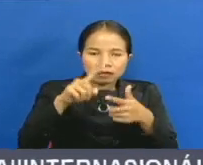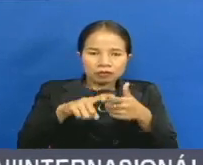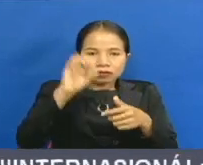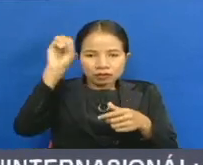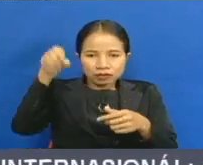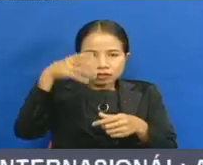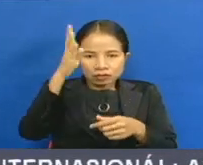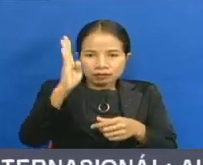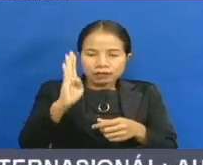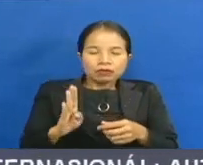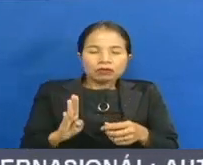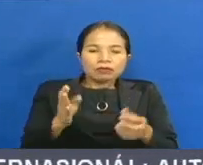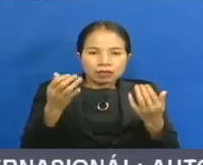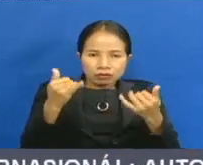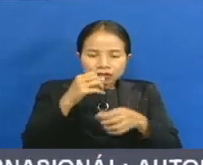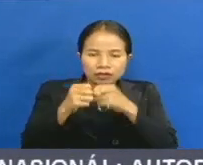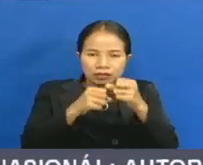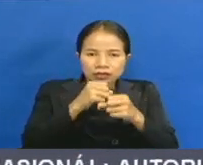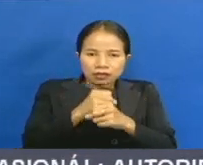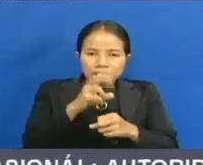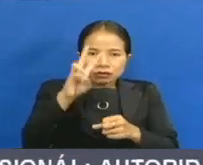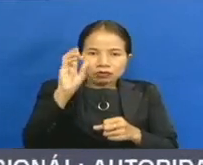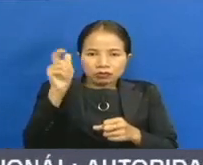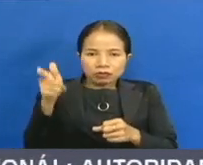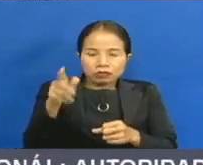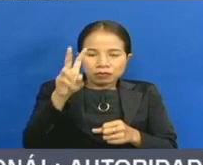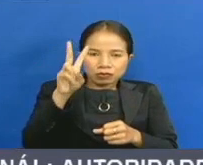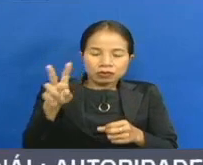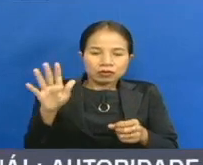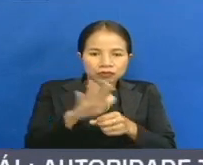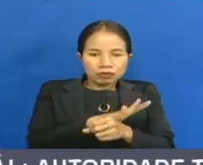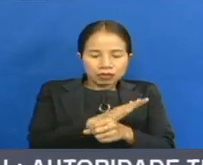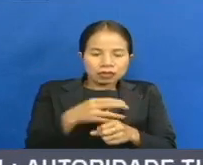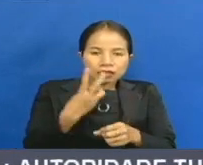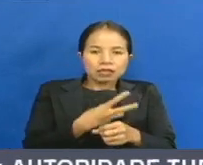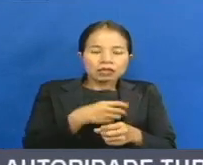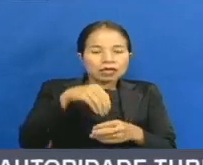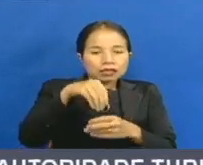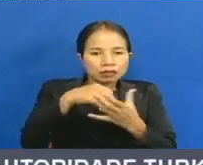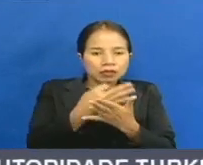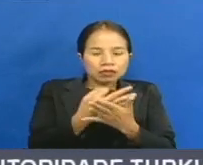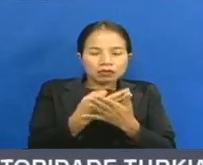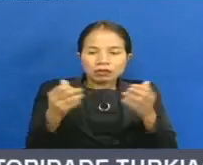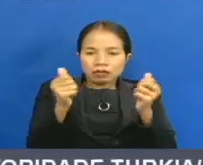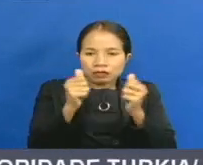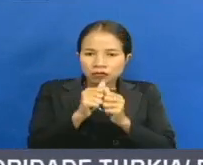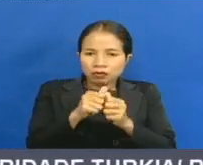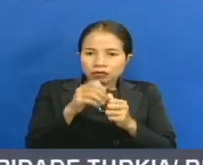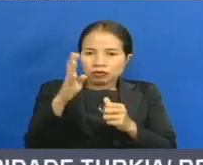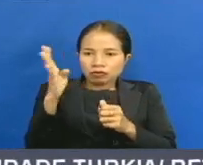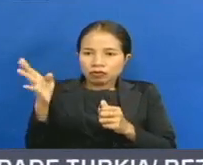Deus, felizmente, vai ir a Tinan 2022 ne conclui e tá, consegue coleta